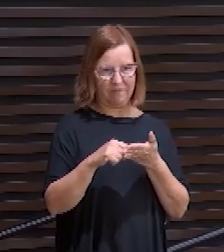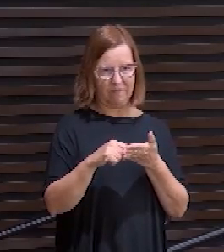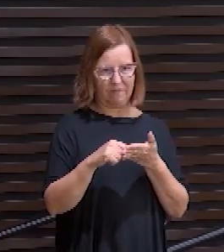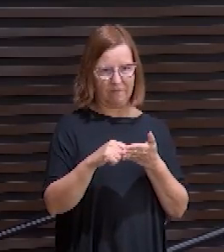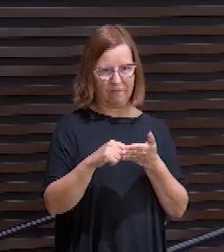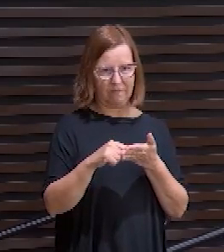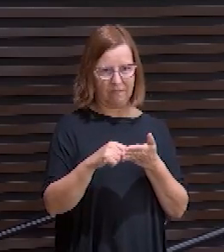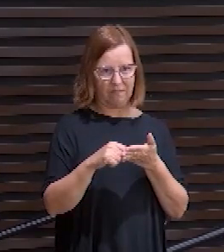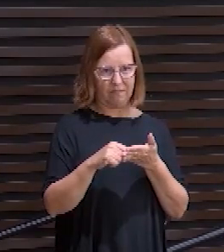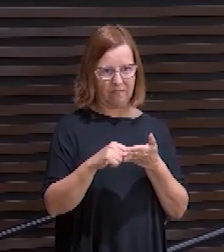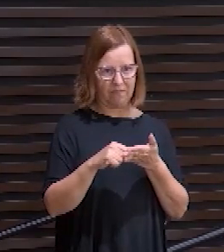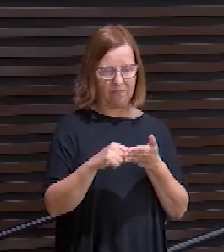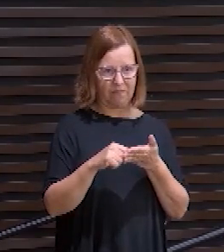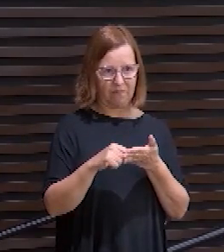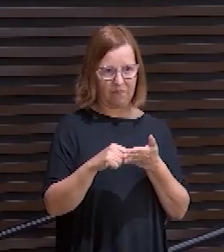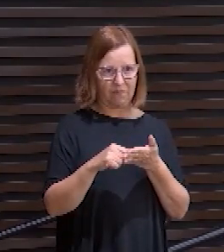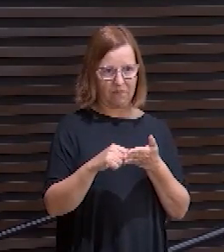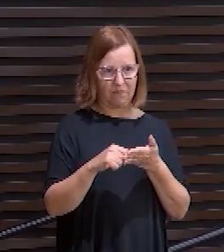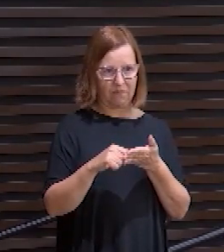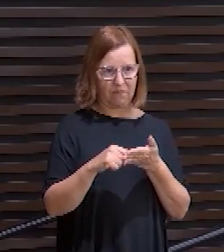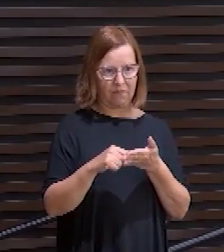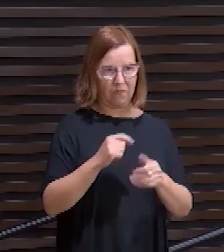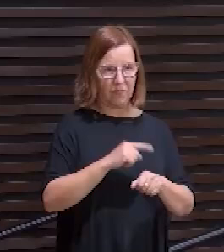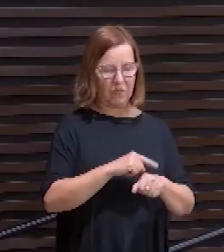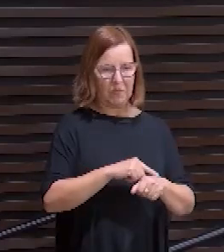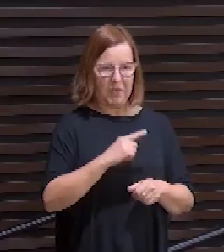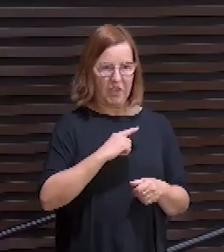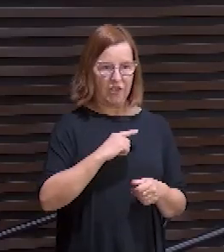quando a Babilônia existia.